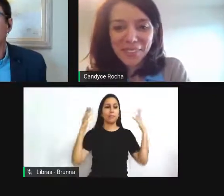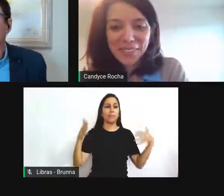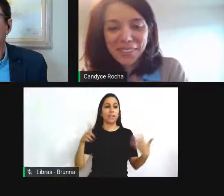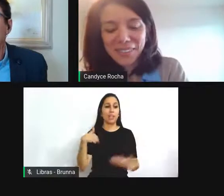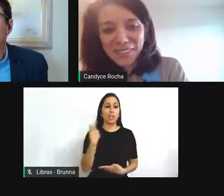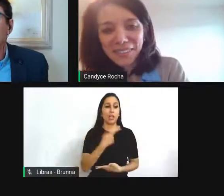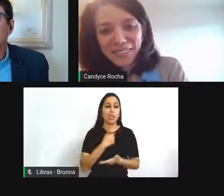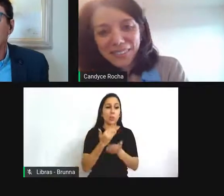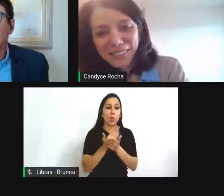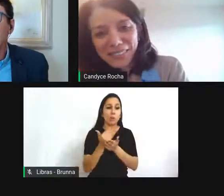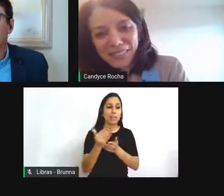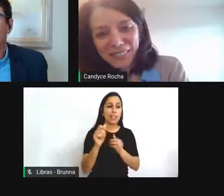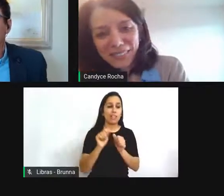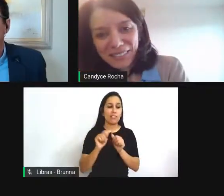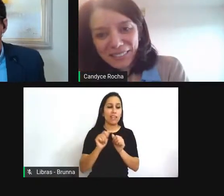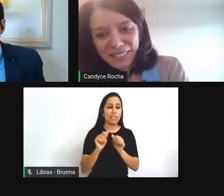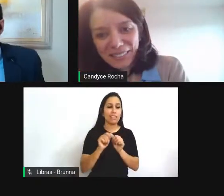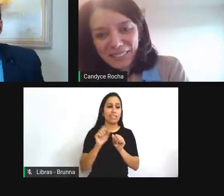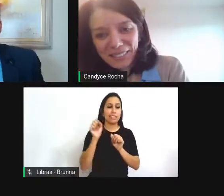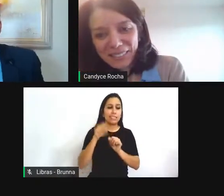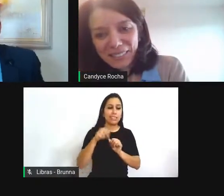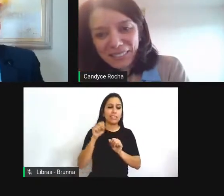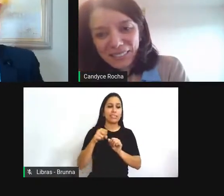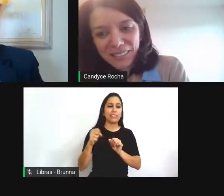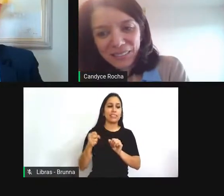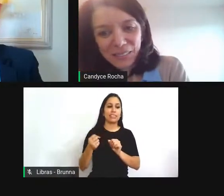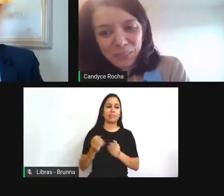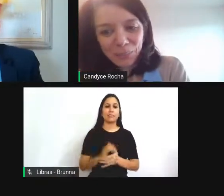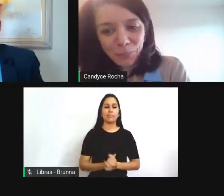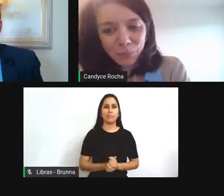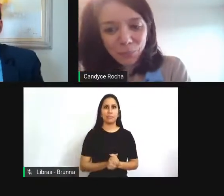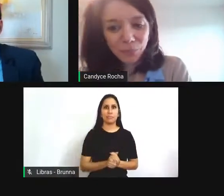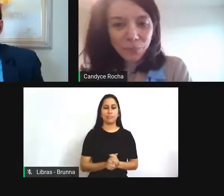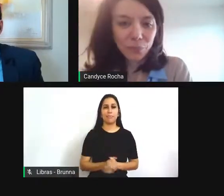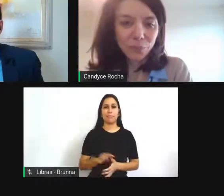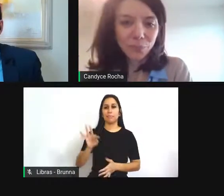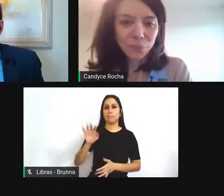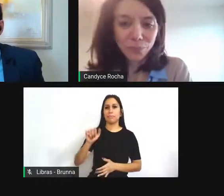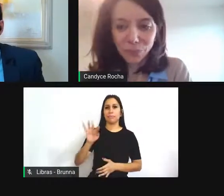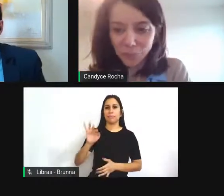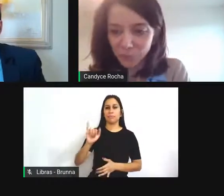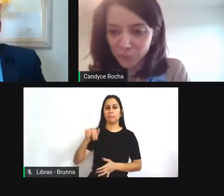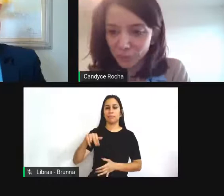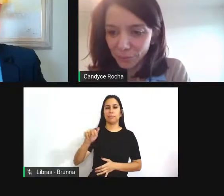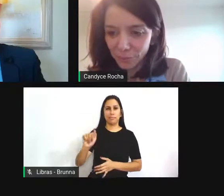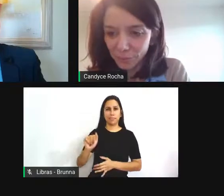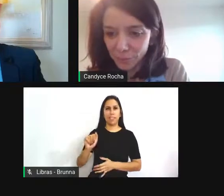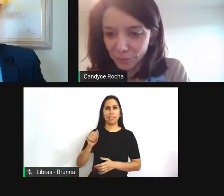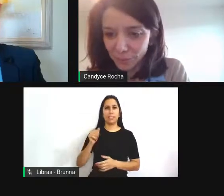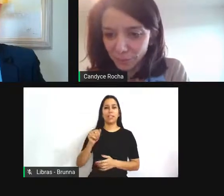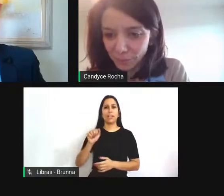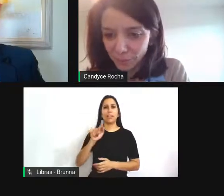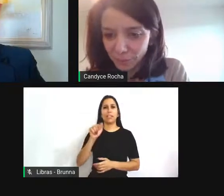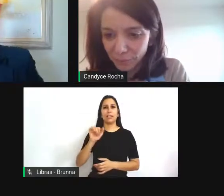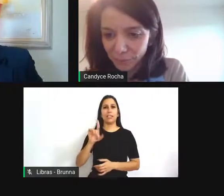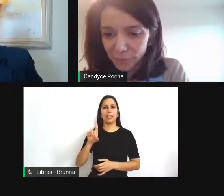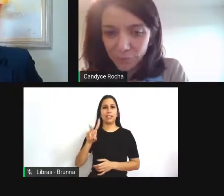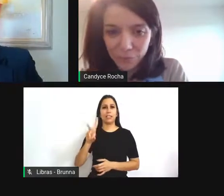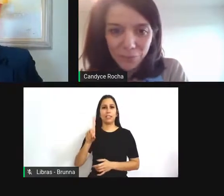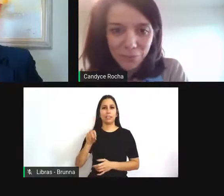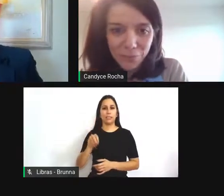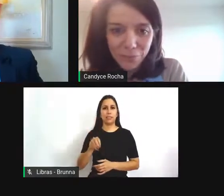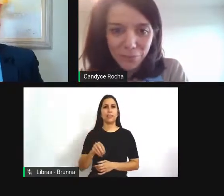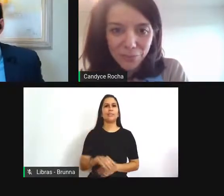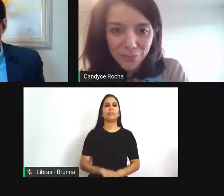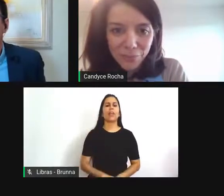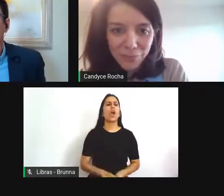uma conversa informal. A Tatiana Azevedo perguntou para você: uma pergunta para a Candice: